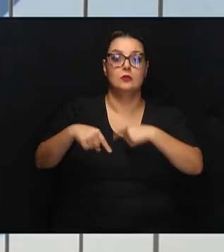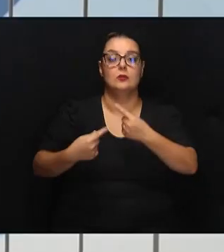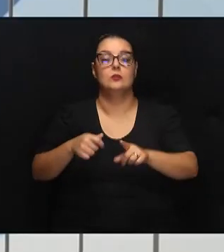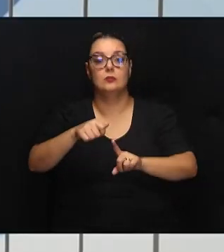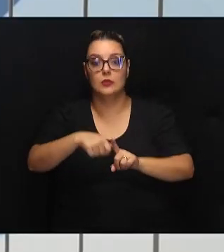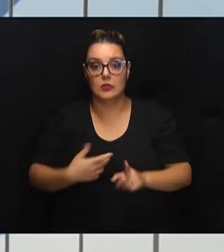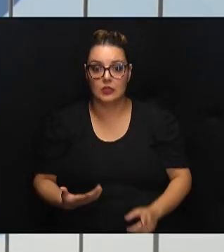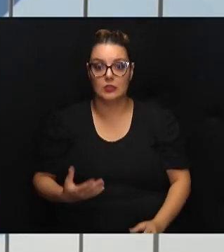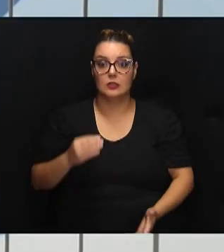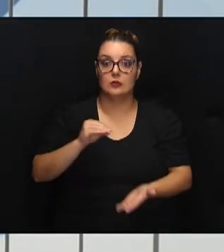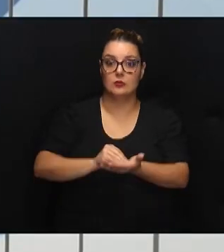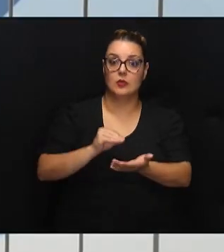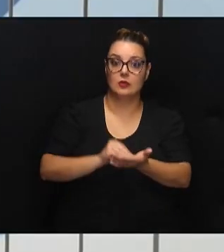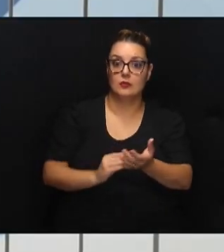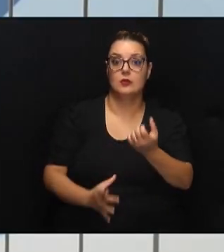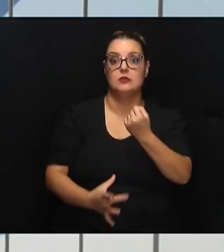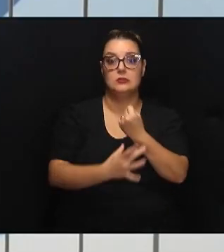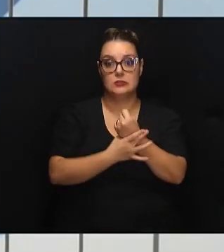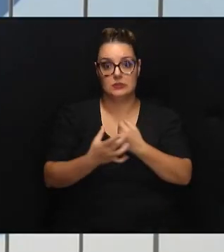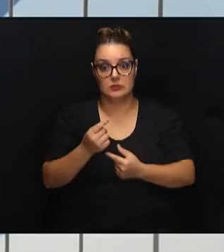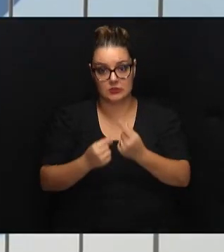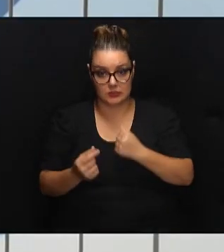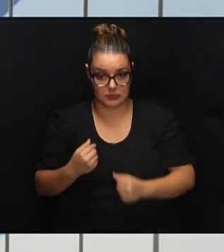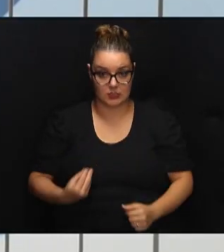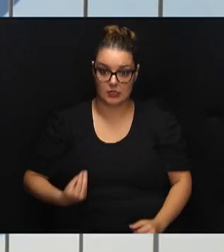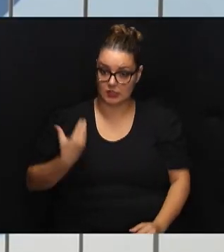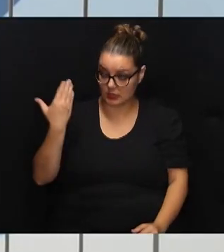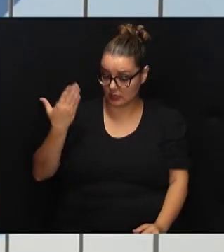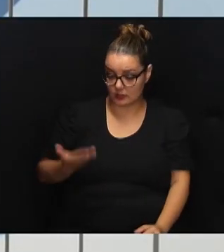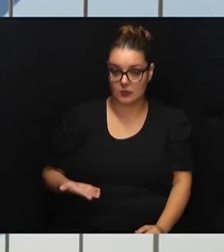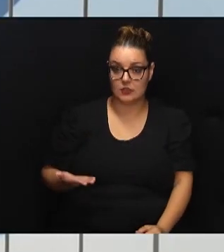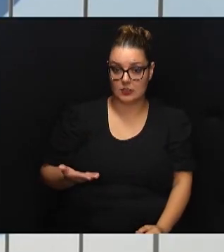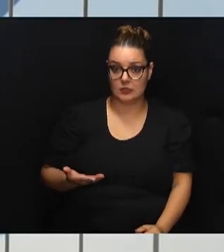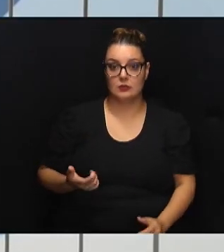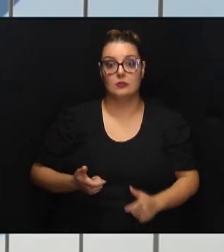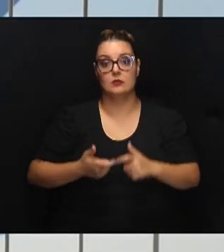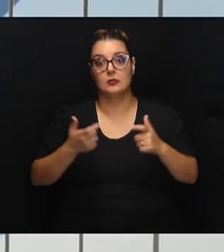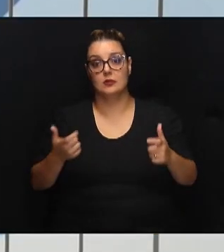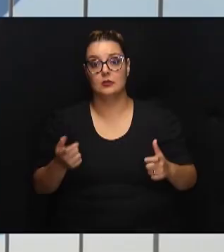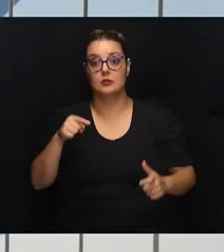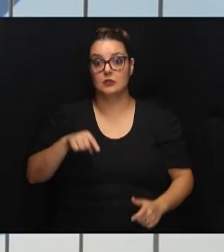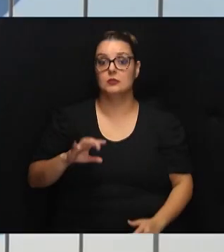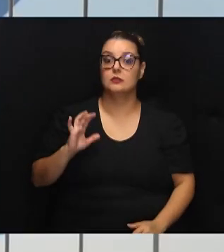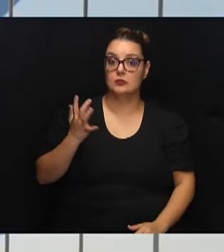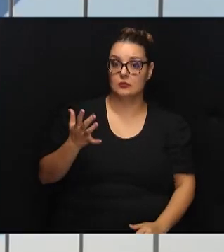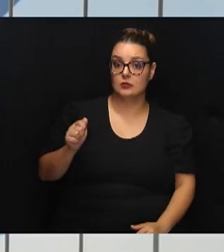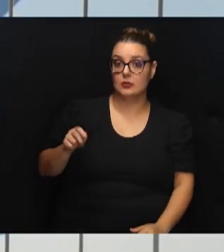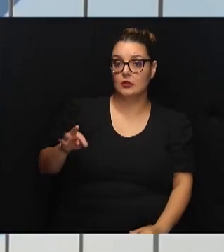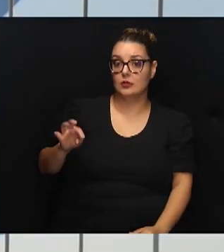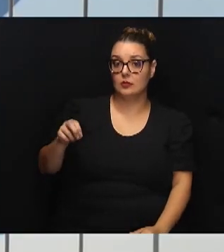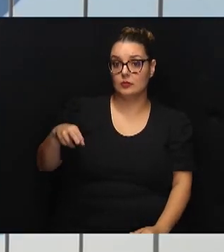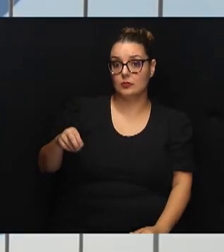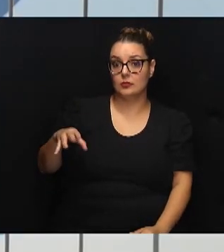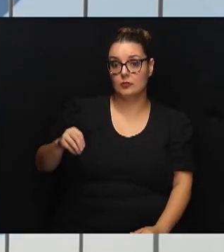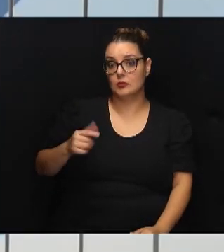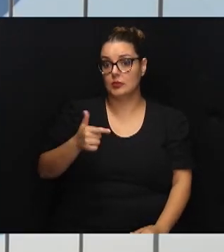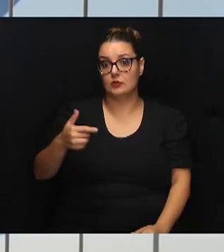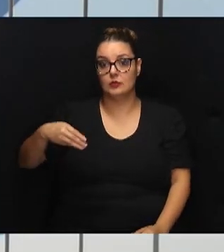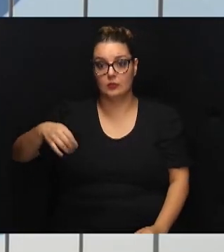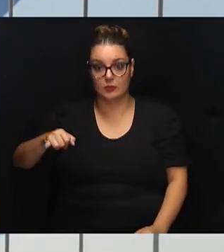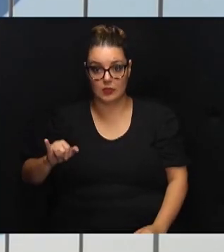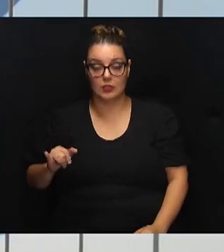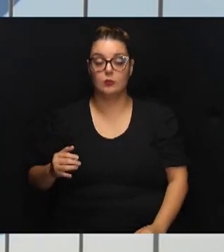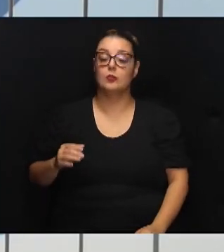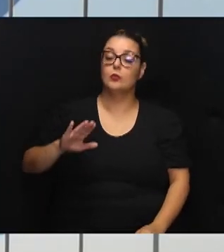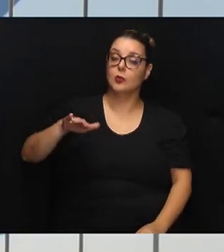uma insegurança financeira na vida ali gigantesca. E isso acontece com o autônomo também que não tem o MEI. Porque quando ele tem o